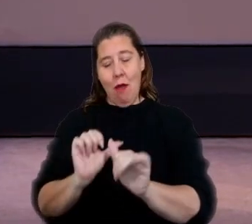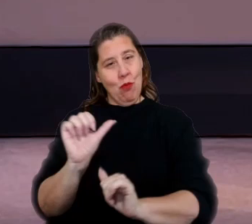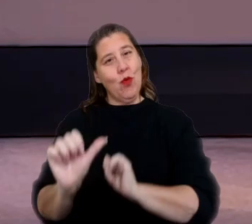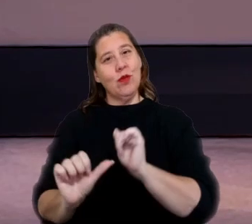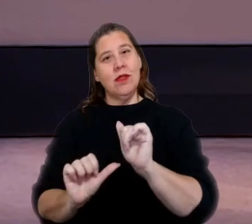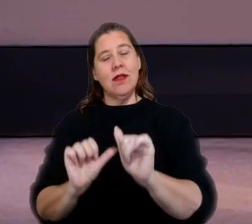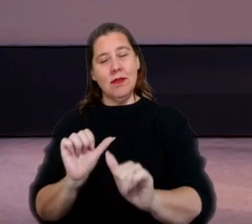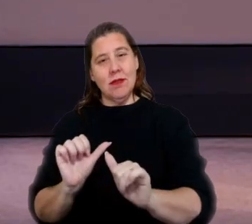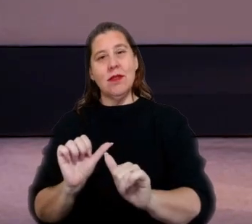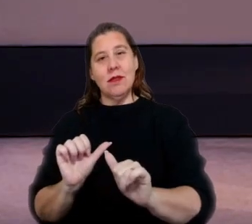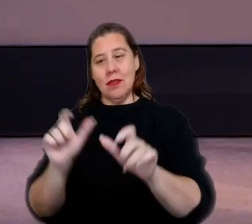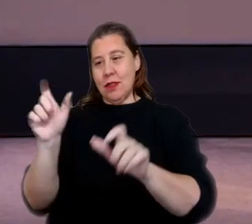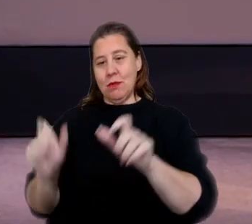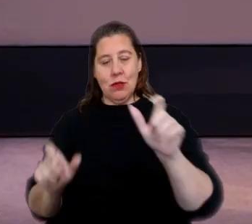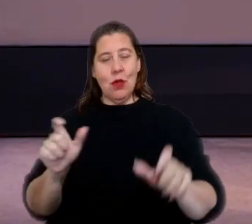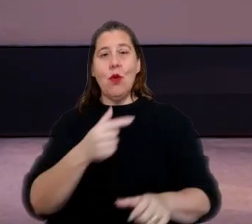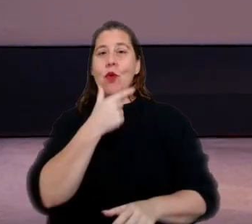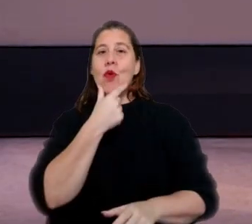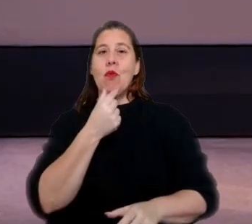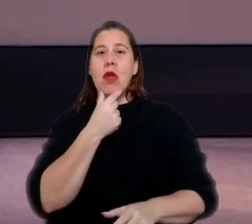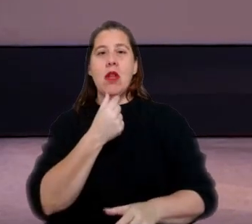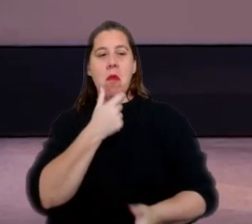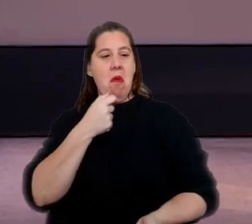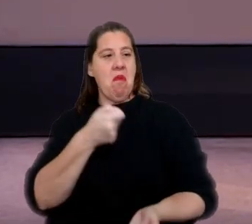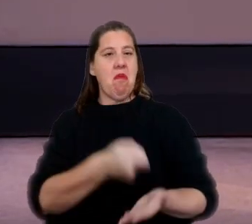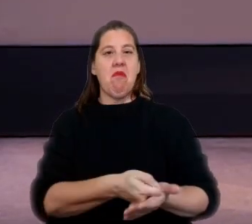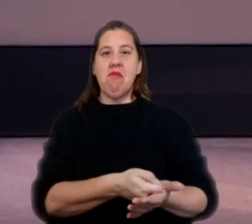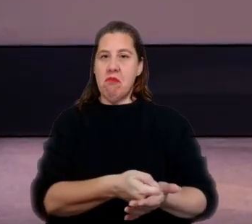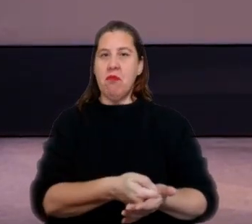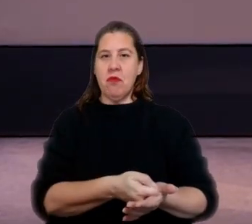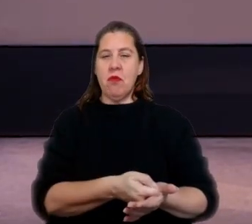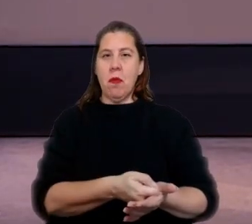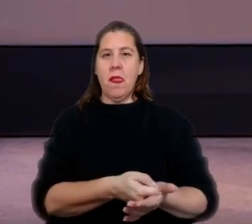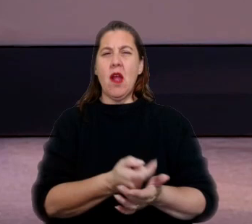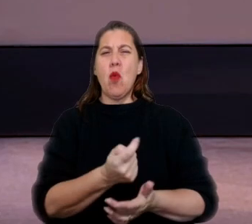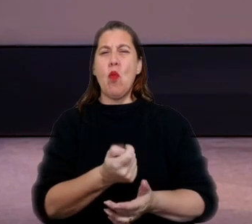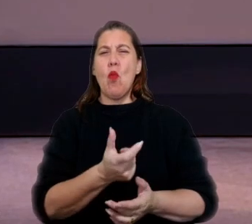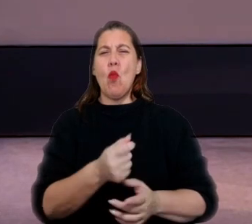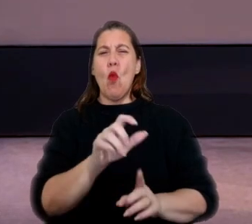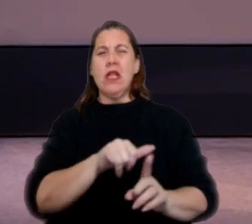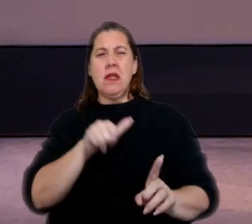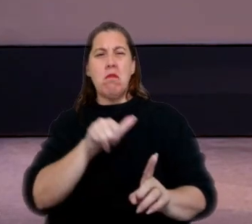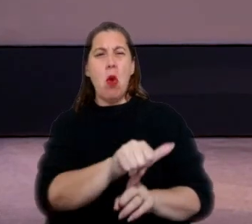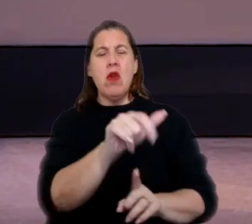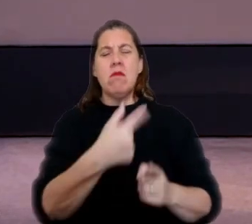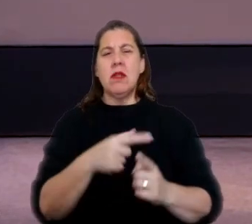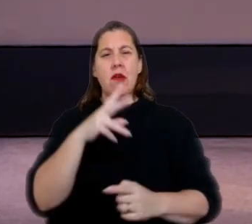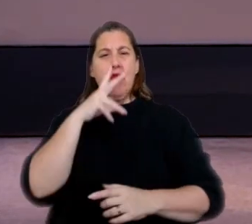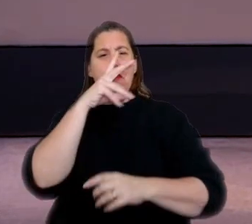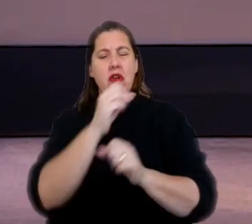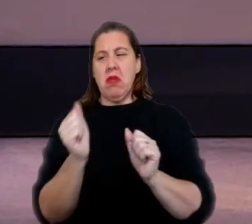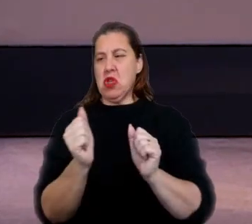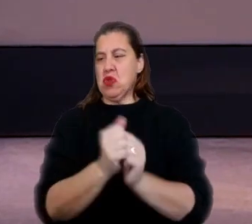dos personagens, né? O menino que vira machão, quase no bullying, né? Ele tem que ser